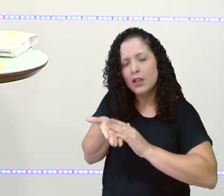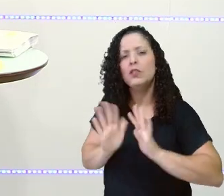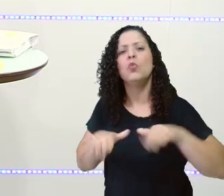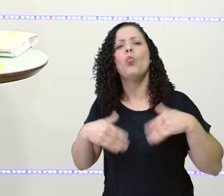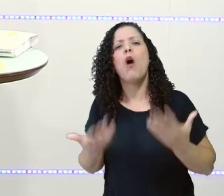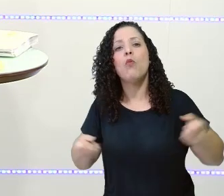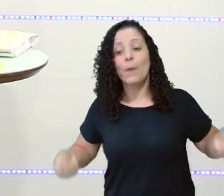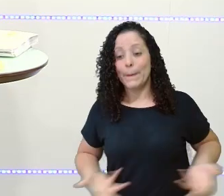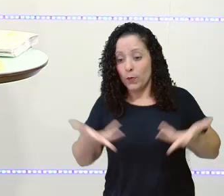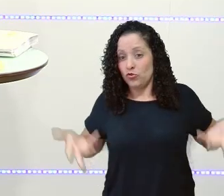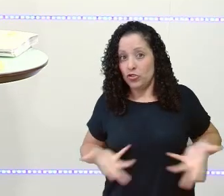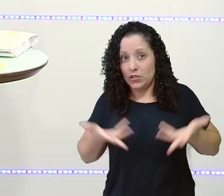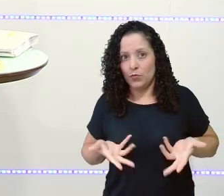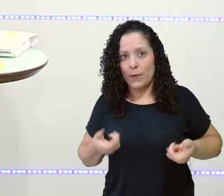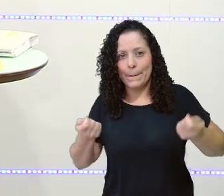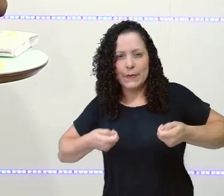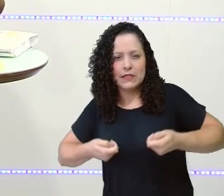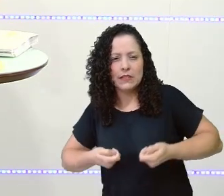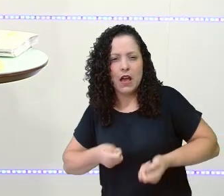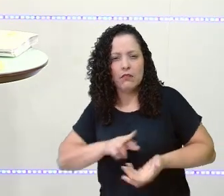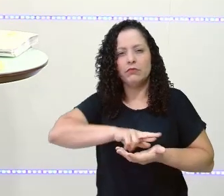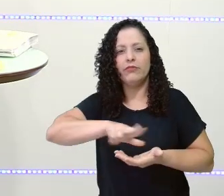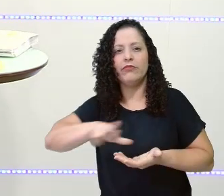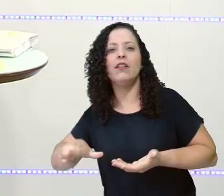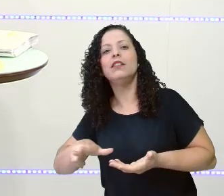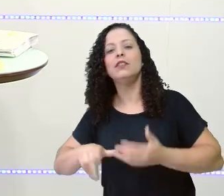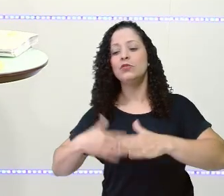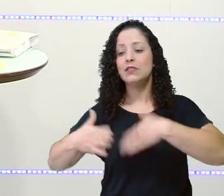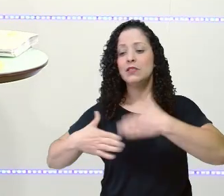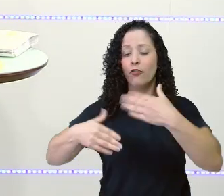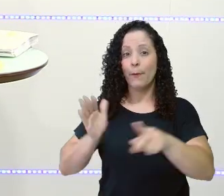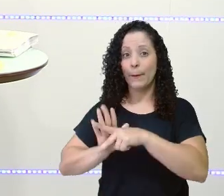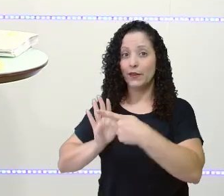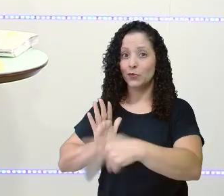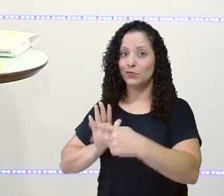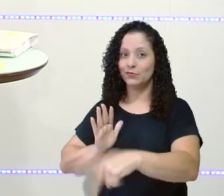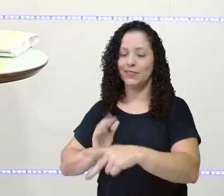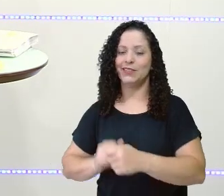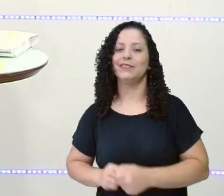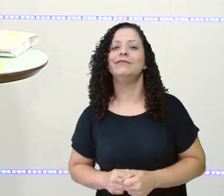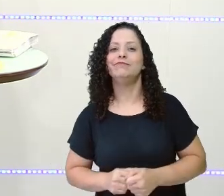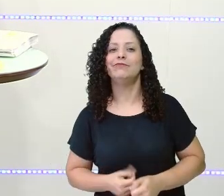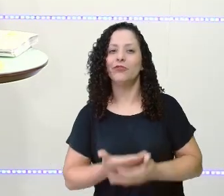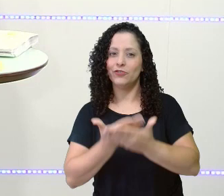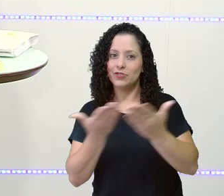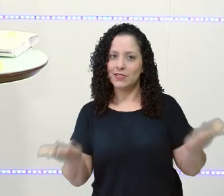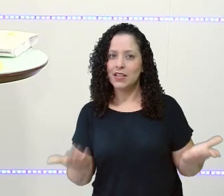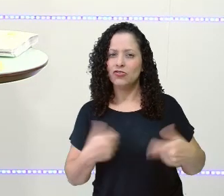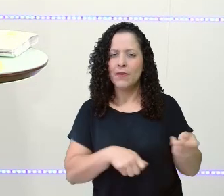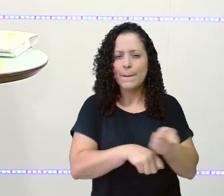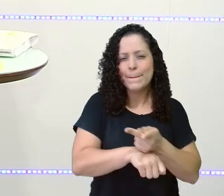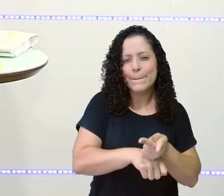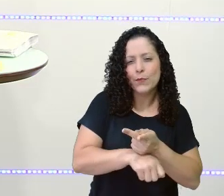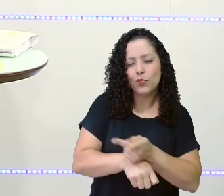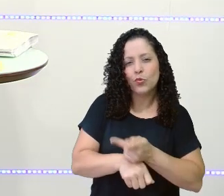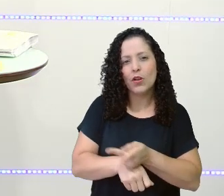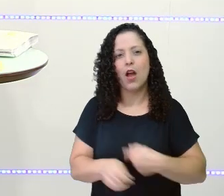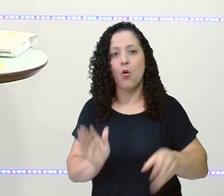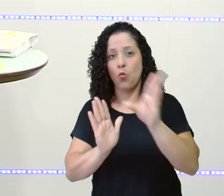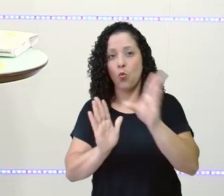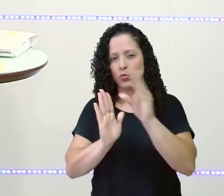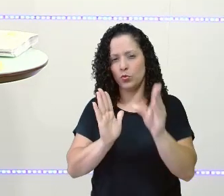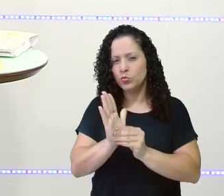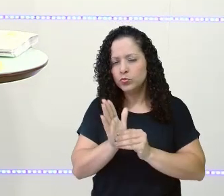outros estímulos, de outros aspectos relacionados ao seu desenvolvimento global. Então, voltem aí para o material, pontuem,